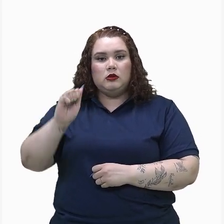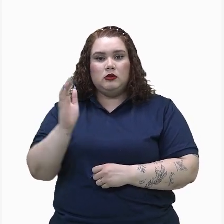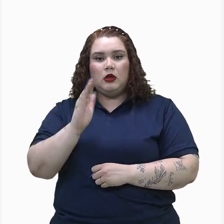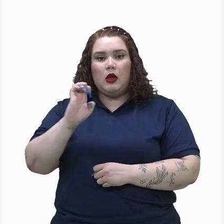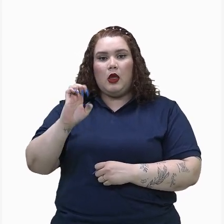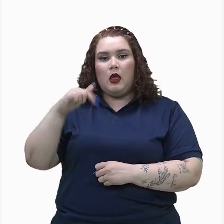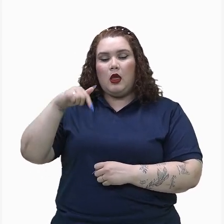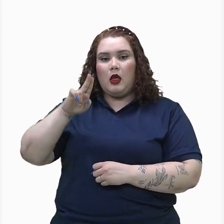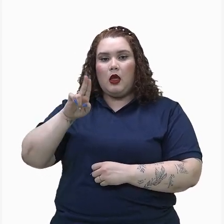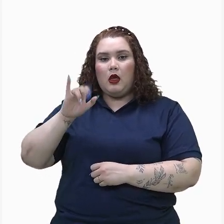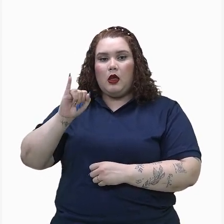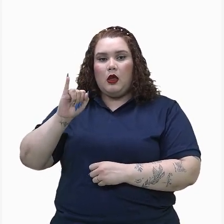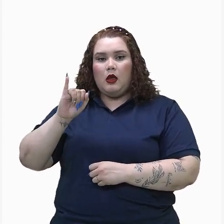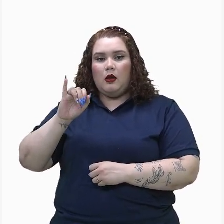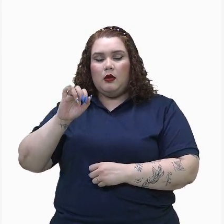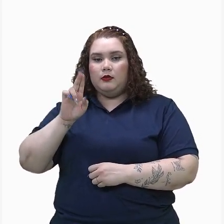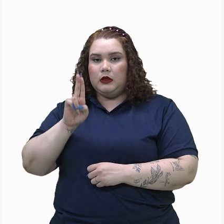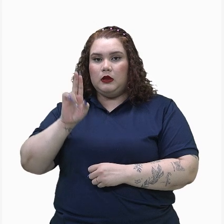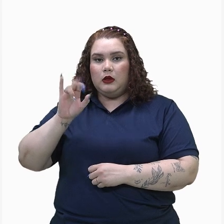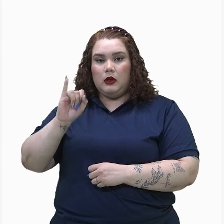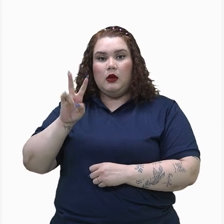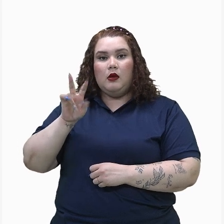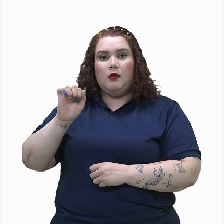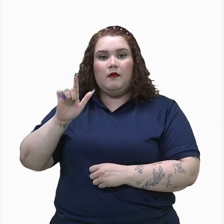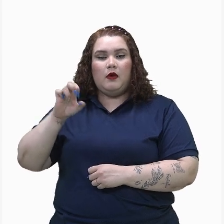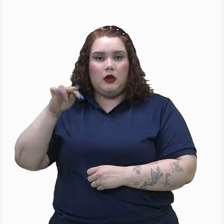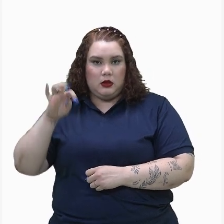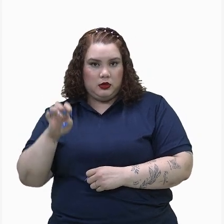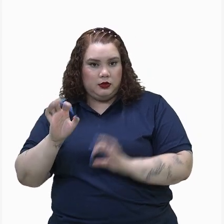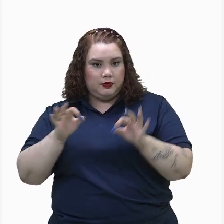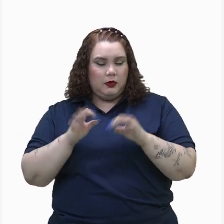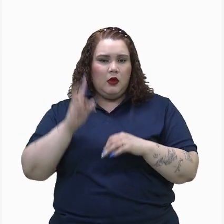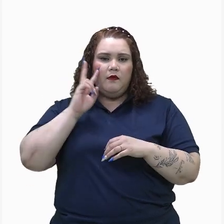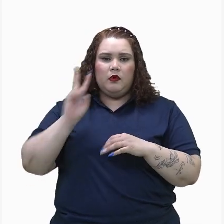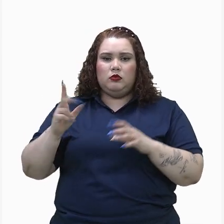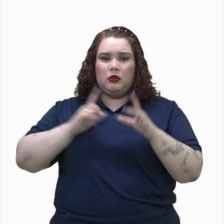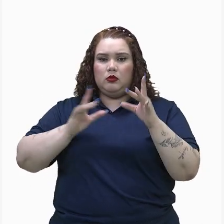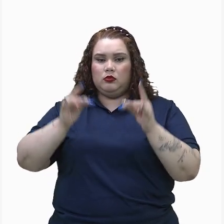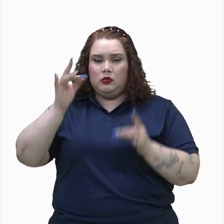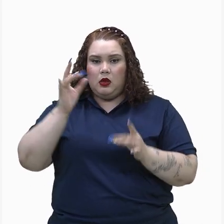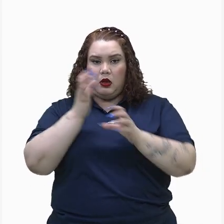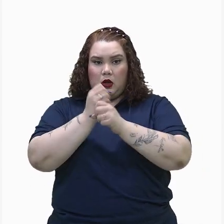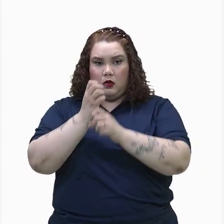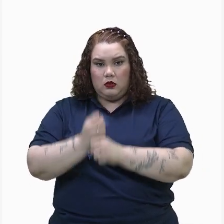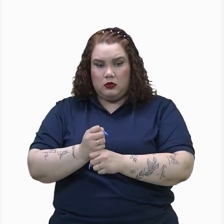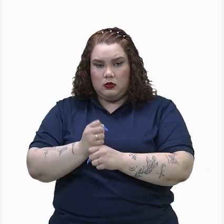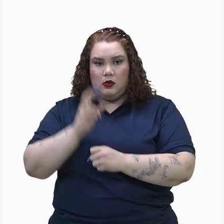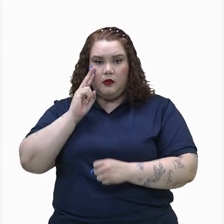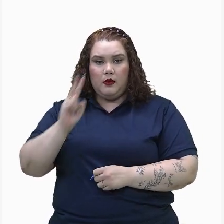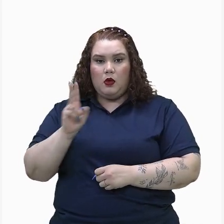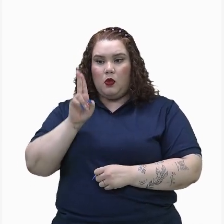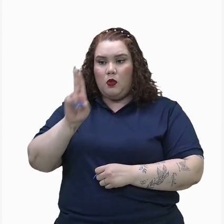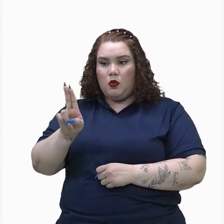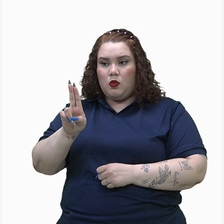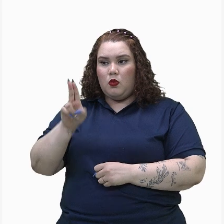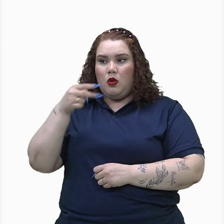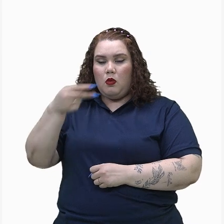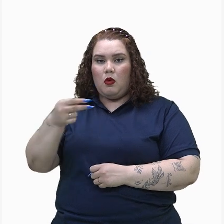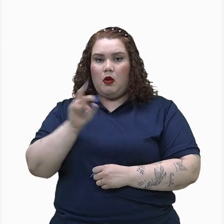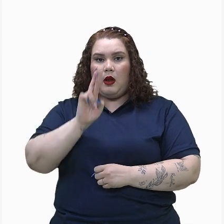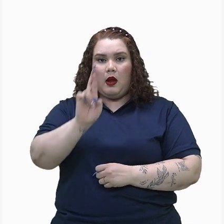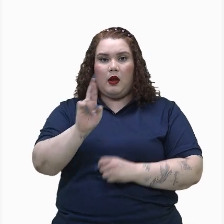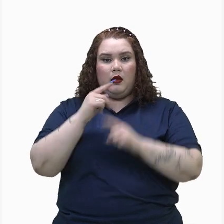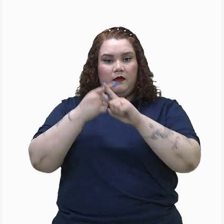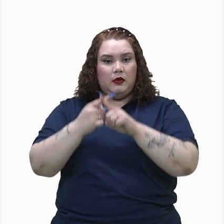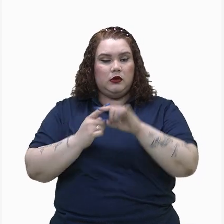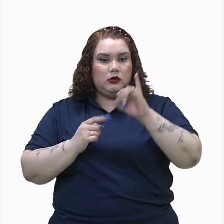dedução. Como a corrente total é a soma das correntes e como U é igual a R vezes I, a gente